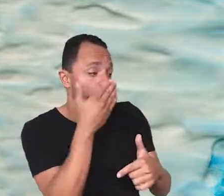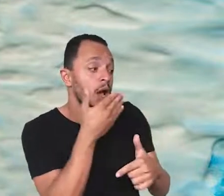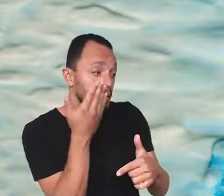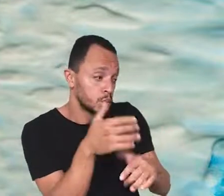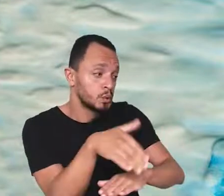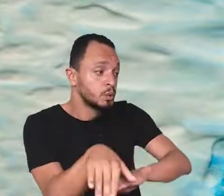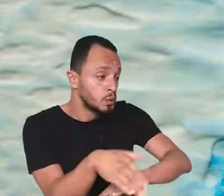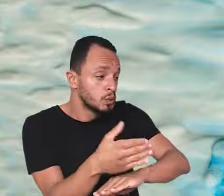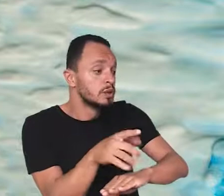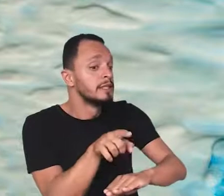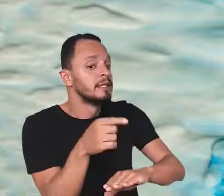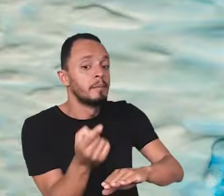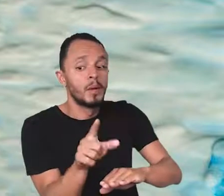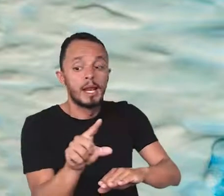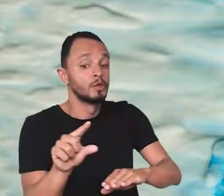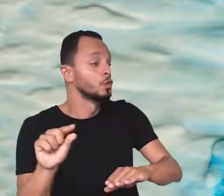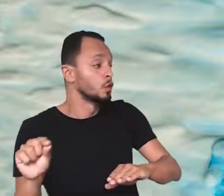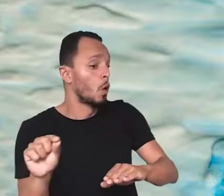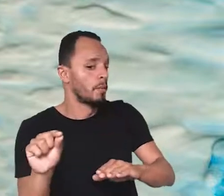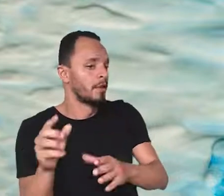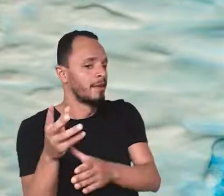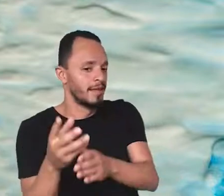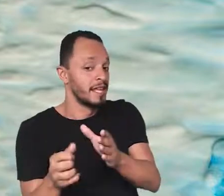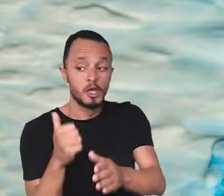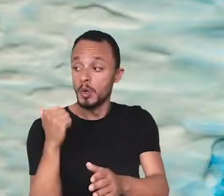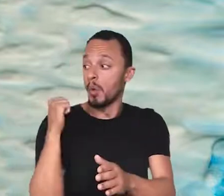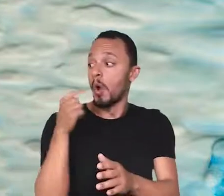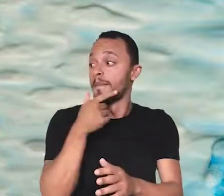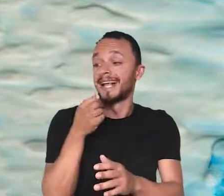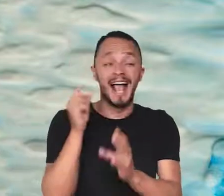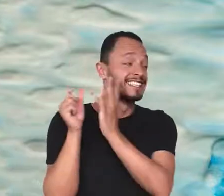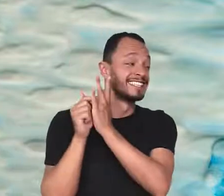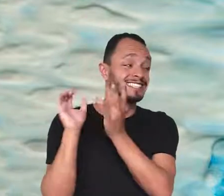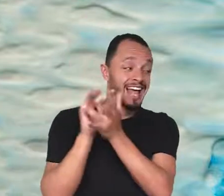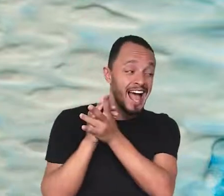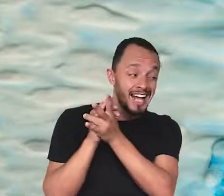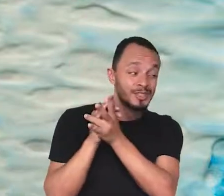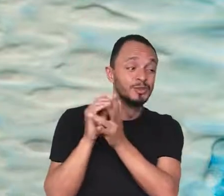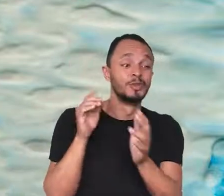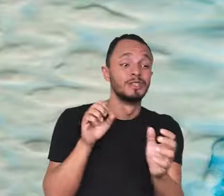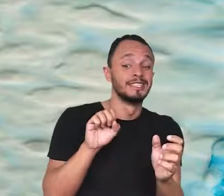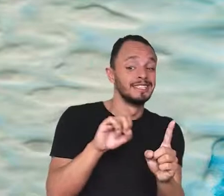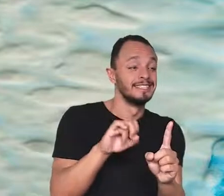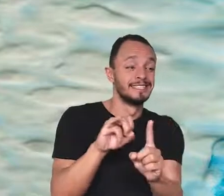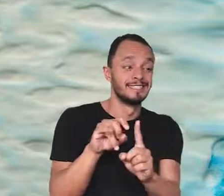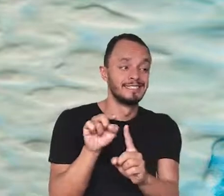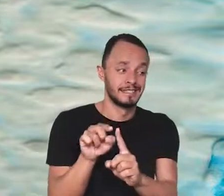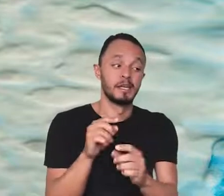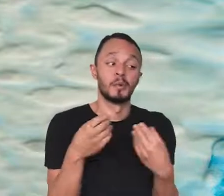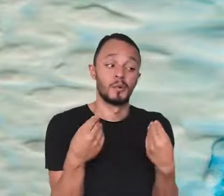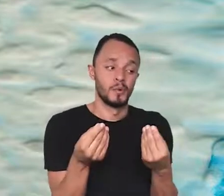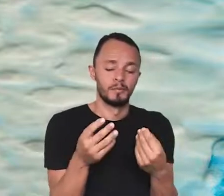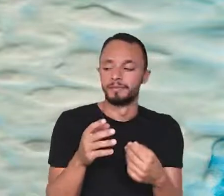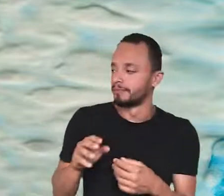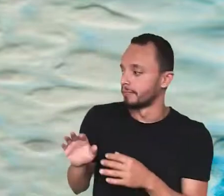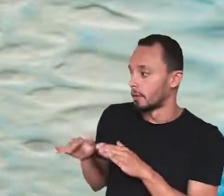super apaixonado por ela. E por fim ela some. Gente... Será que o Louro teve alguma notícia dela? A gente podia passar